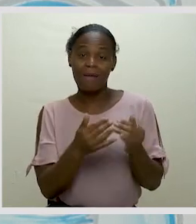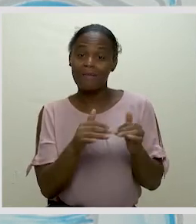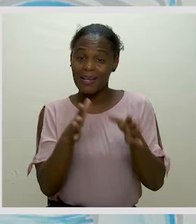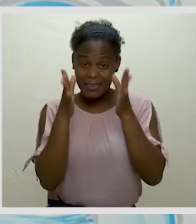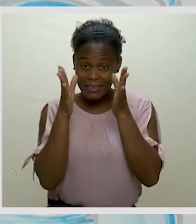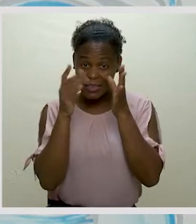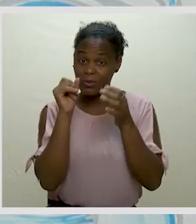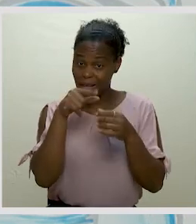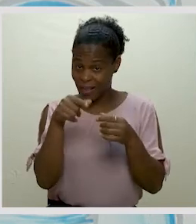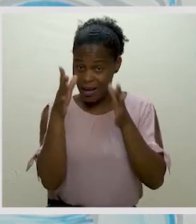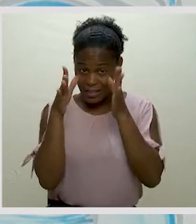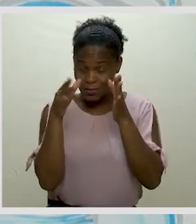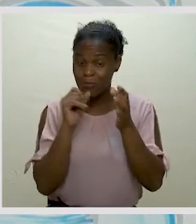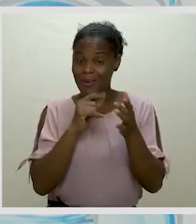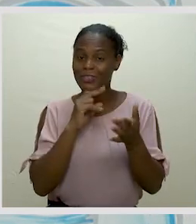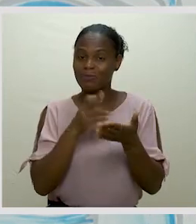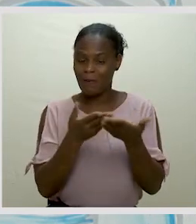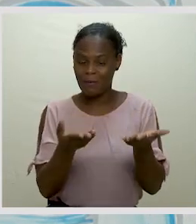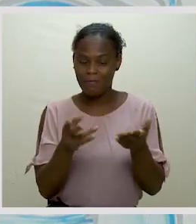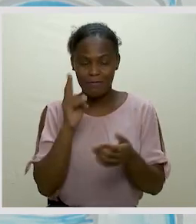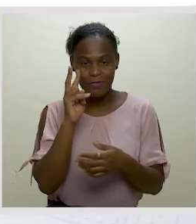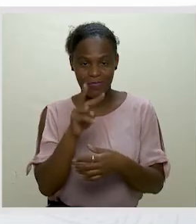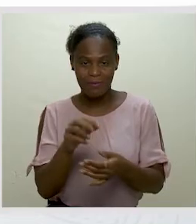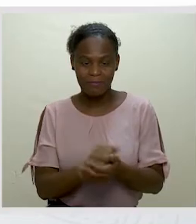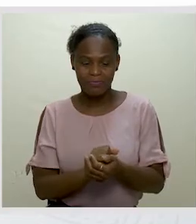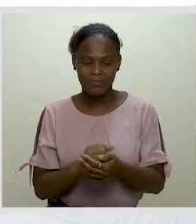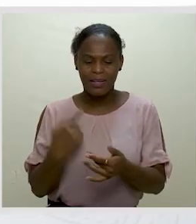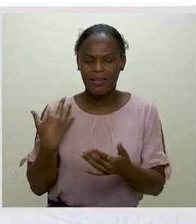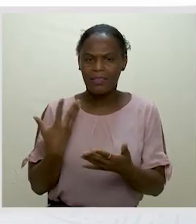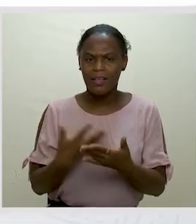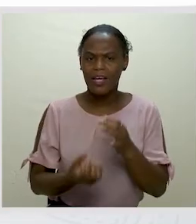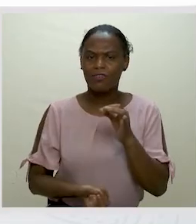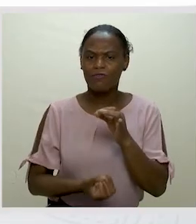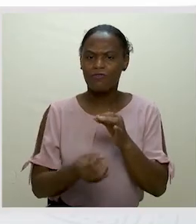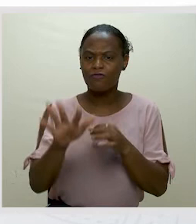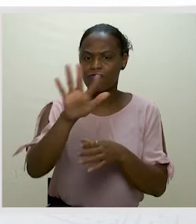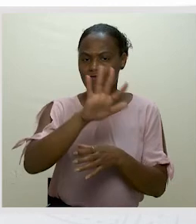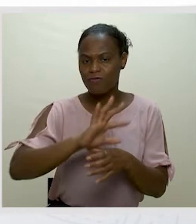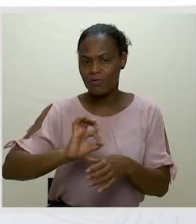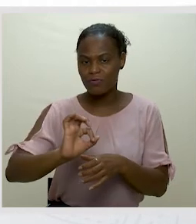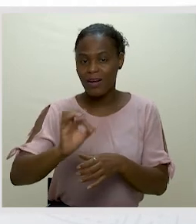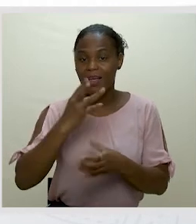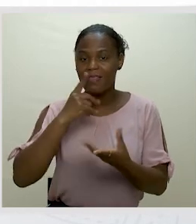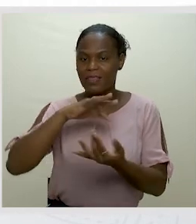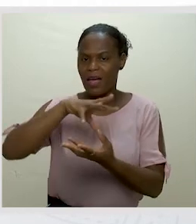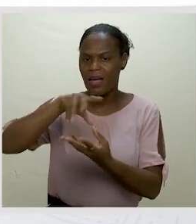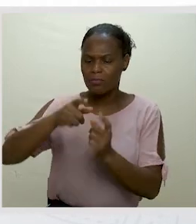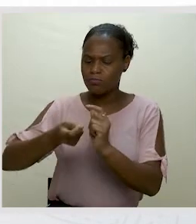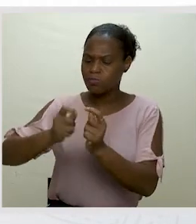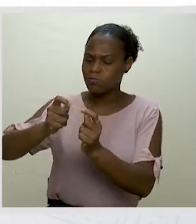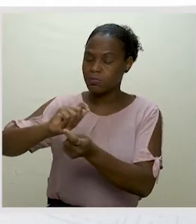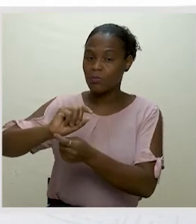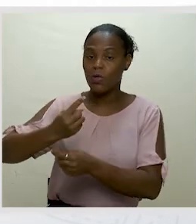durante a aula vai conseguir responder. Vamos conferir? Desde a sua formação, a Terra tem sofrido